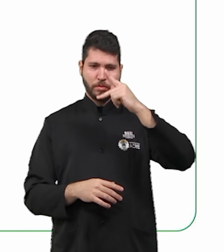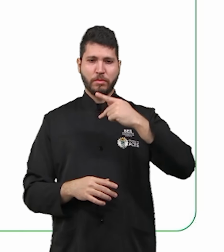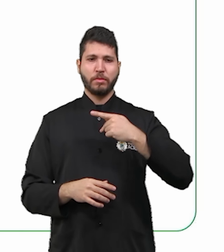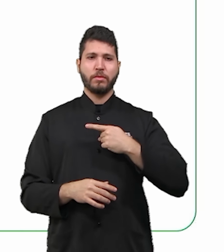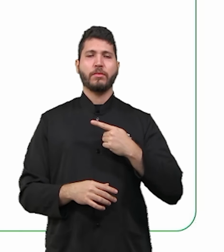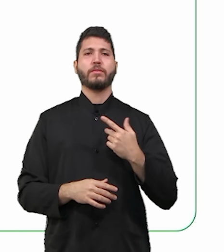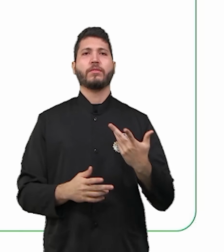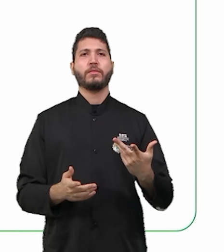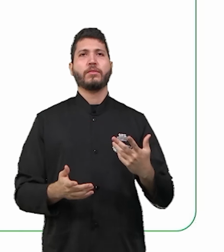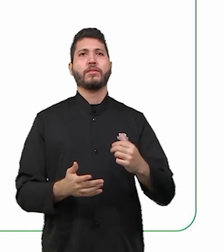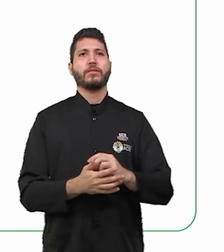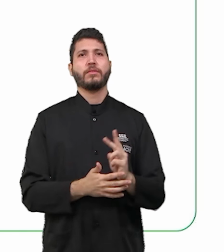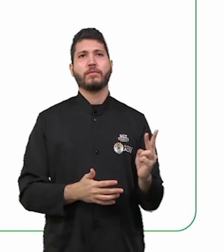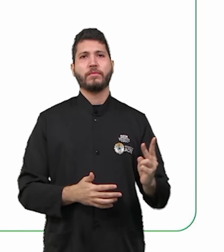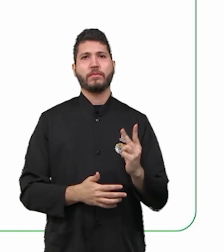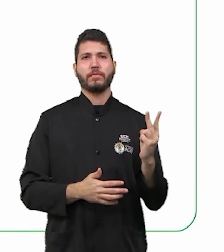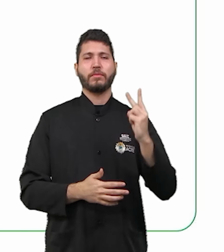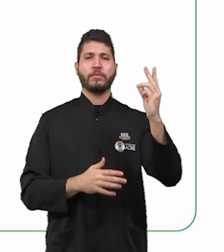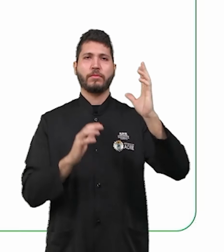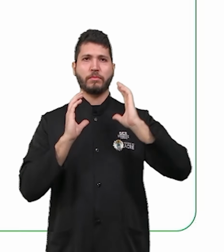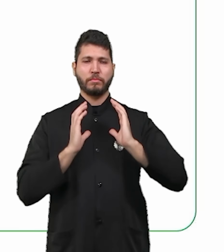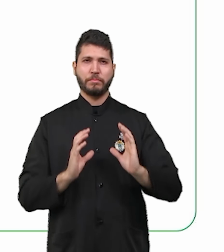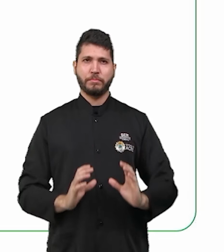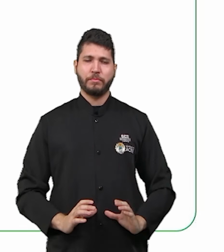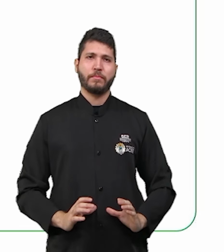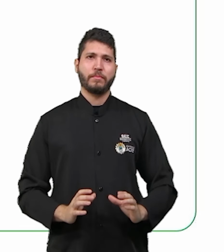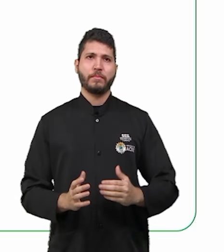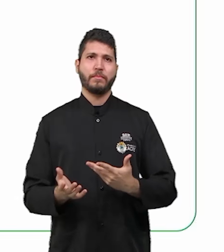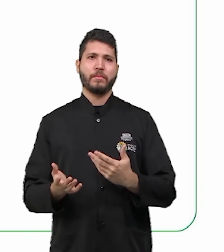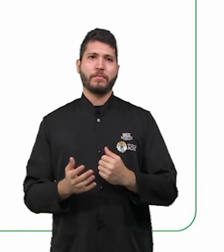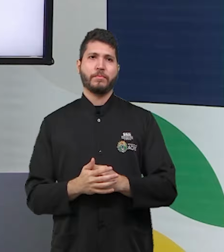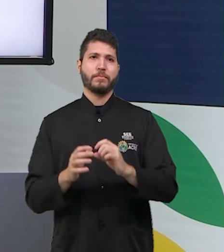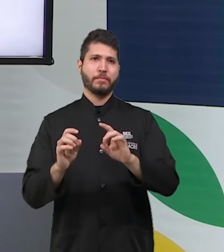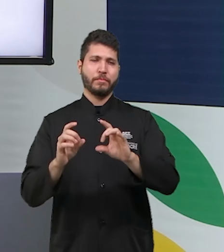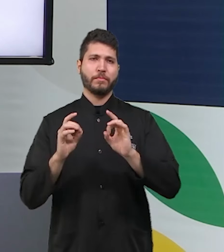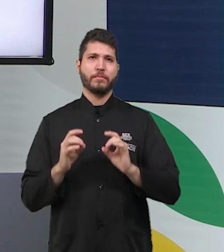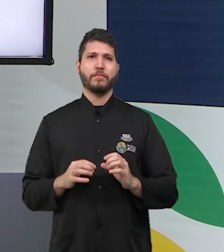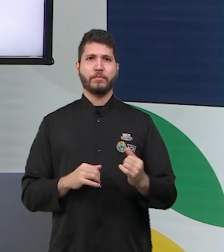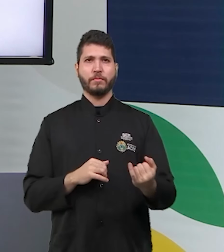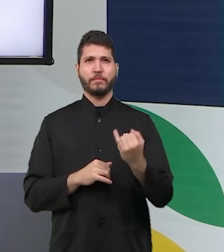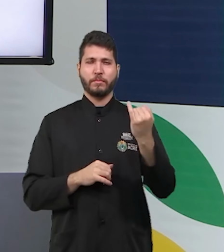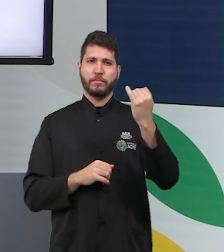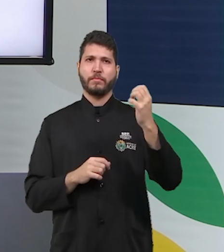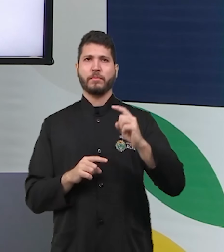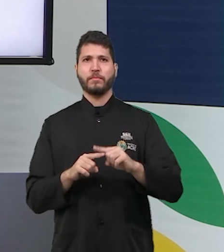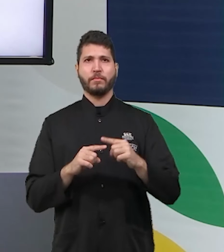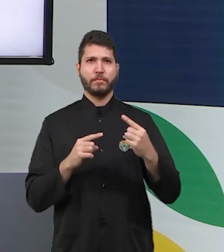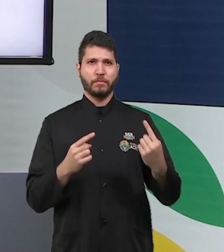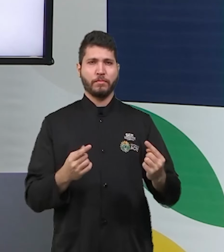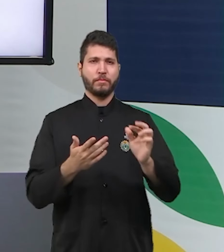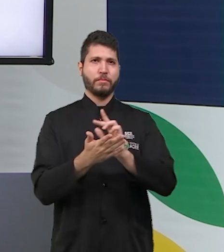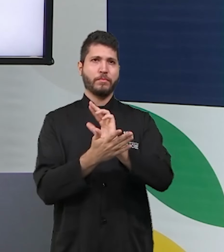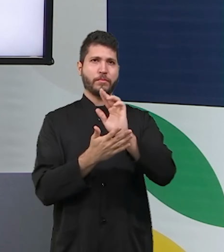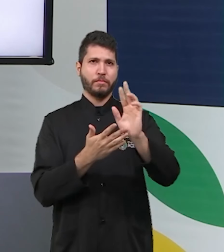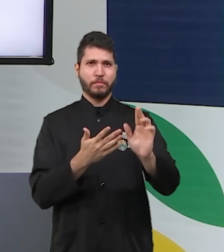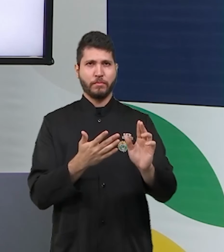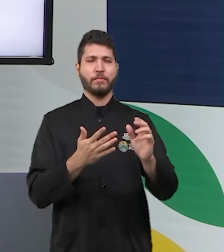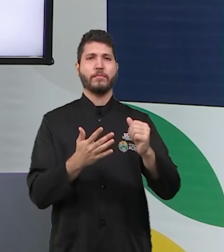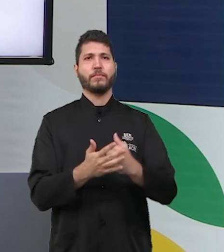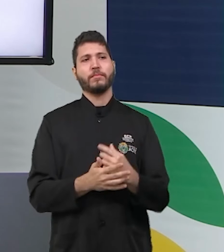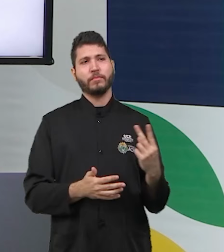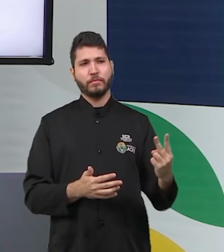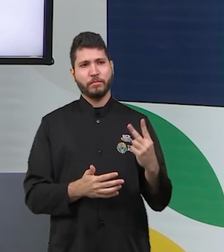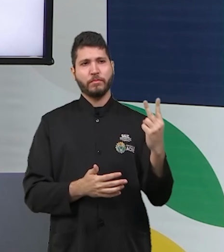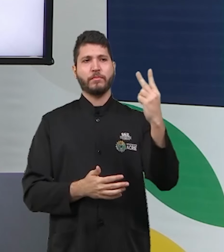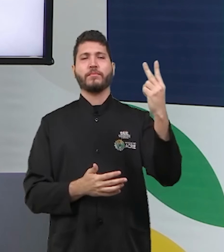e cidadãos. Então, a gente tem aí que a técnica é importante, pessoal, mas a questão da diversidade, né, da questão de eu oferecer